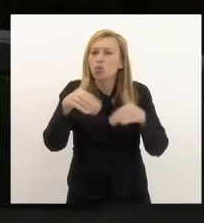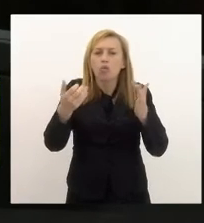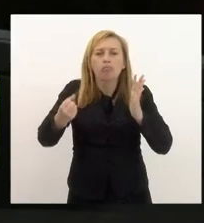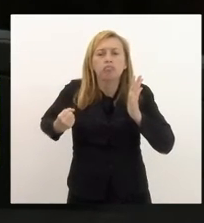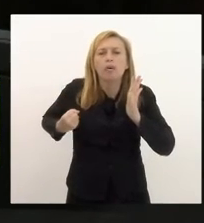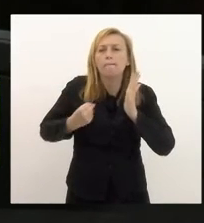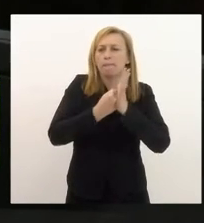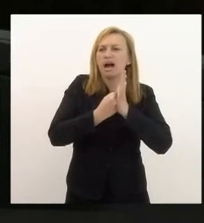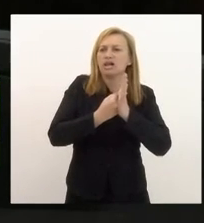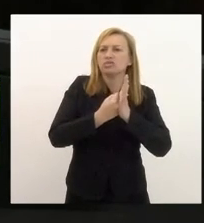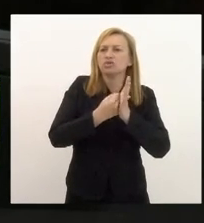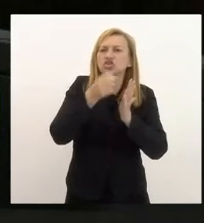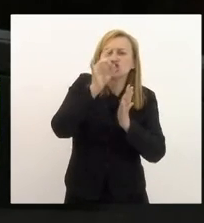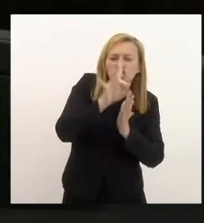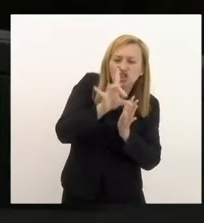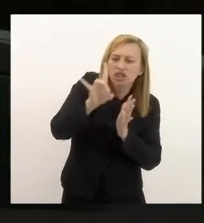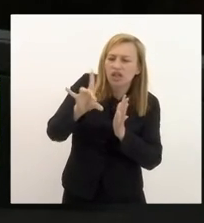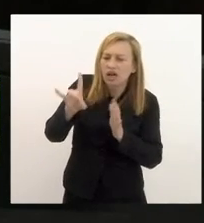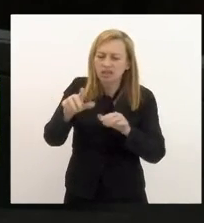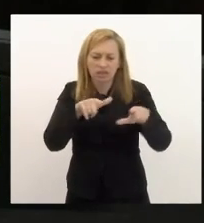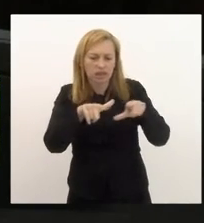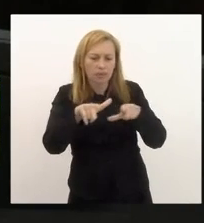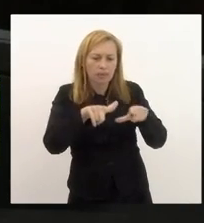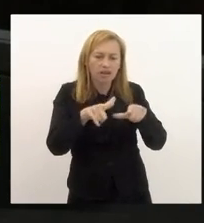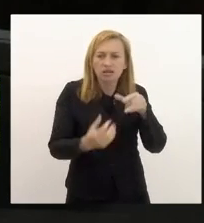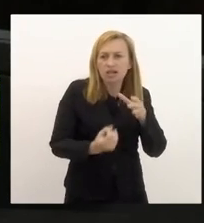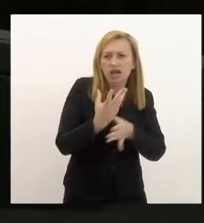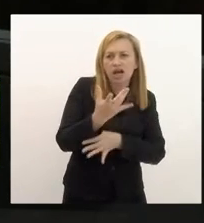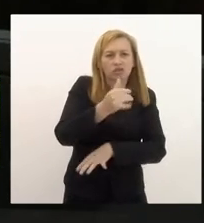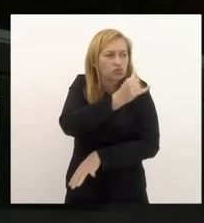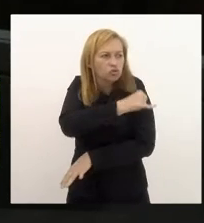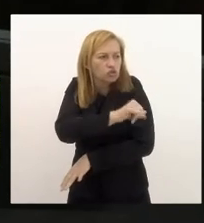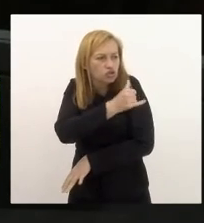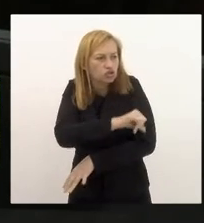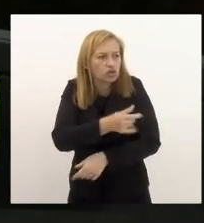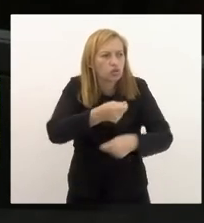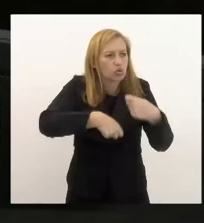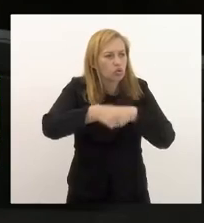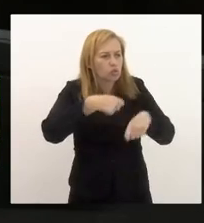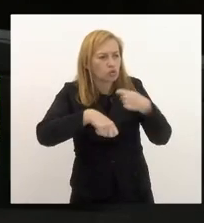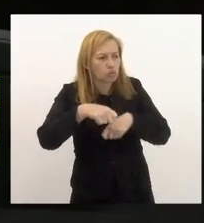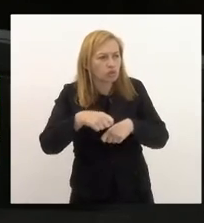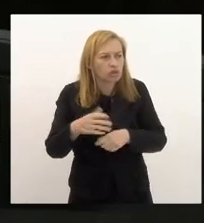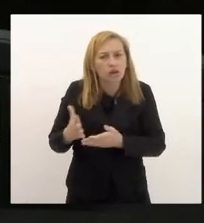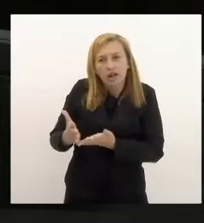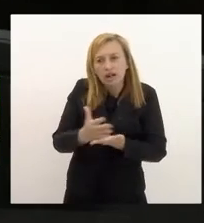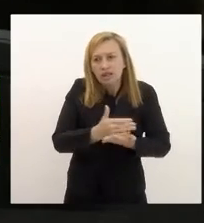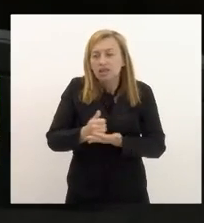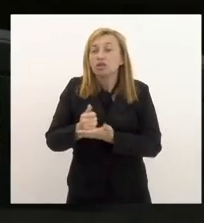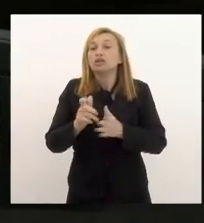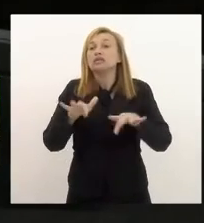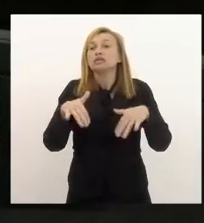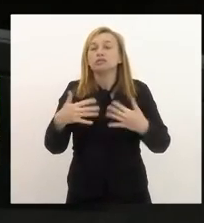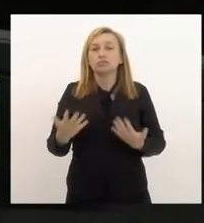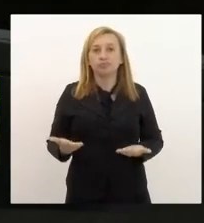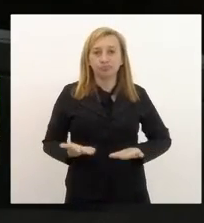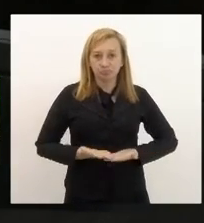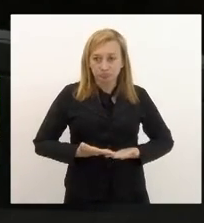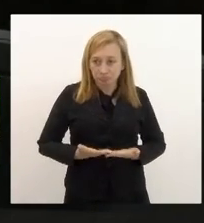impacto de cada emprego gerado no Rio de Janeiro sobre a economia sobre arrecadação a